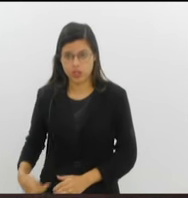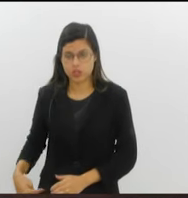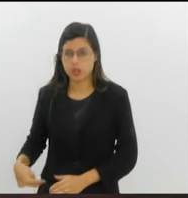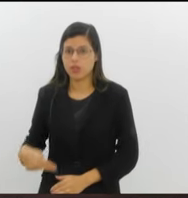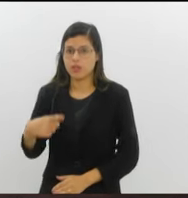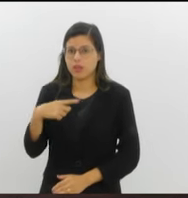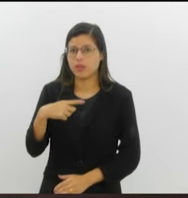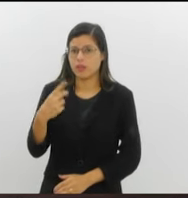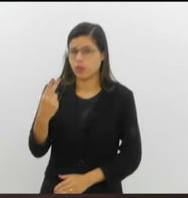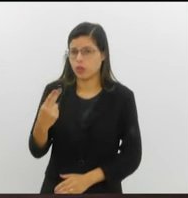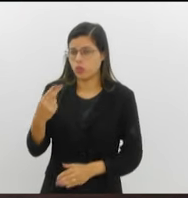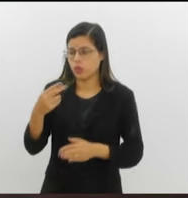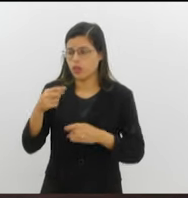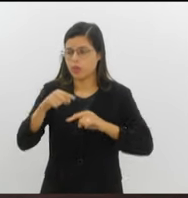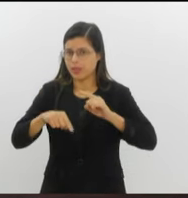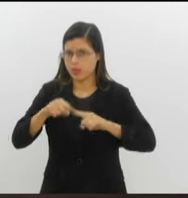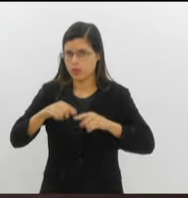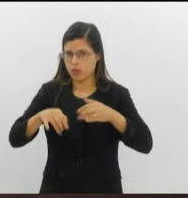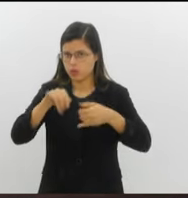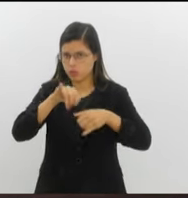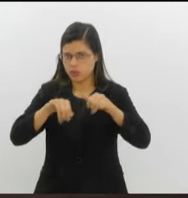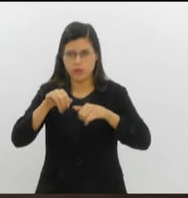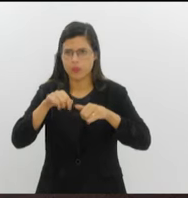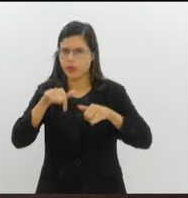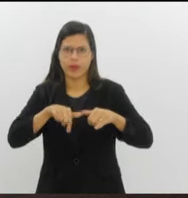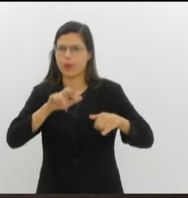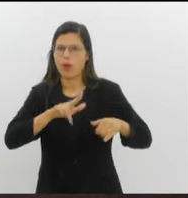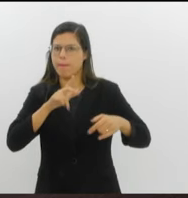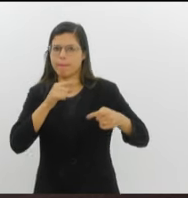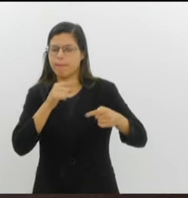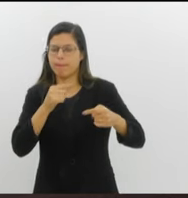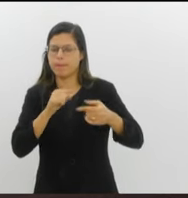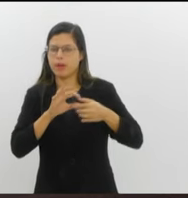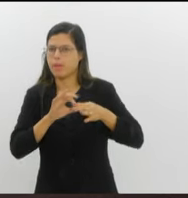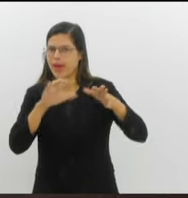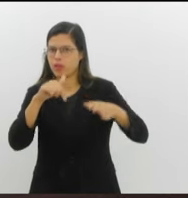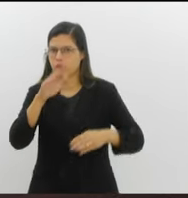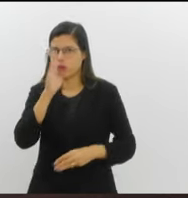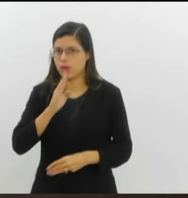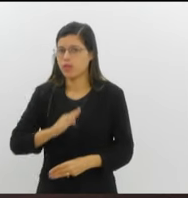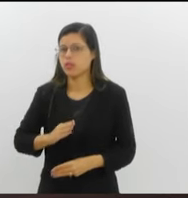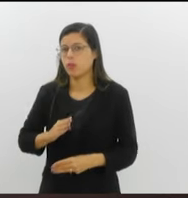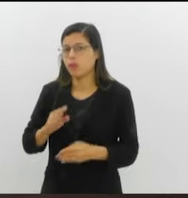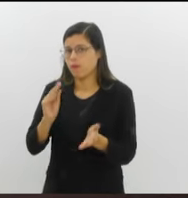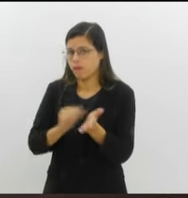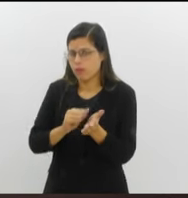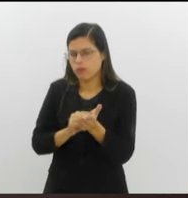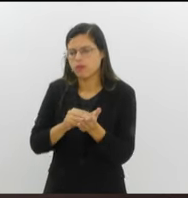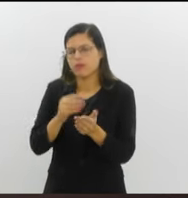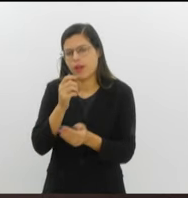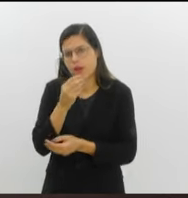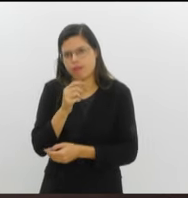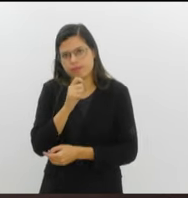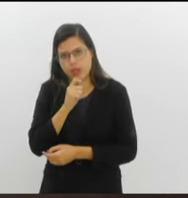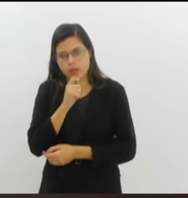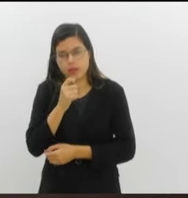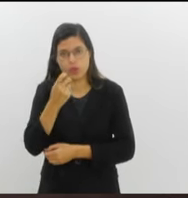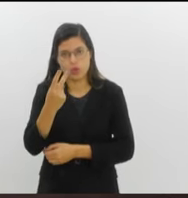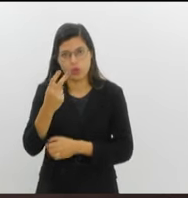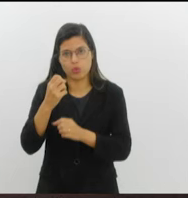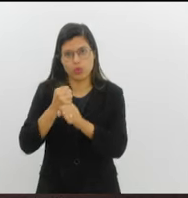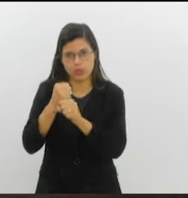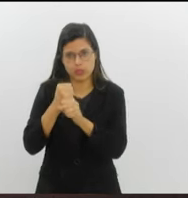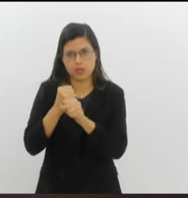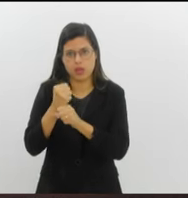A gente, infelizmente, também ainda tem mais 2 anos desse desgoverno. Mas espero que tenha sido e seja para que